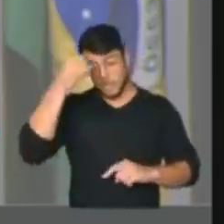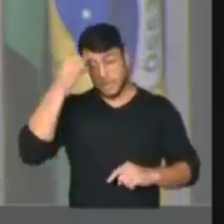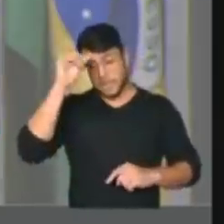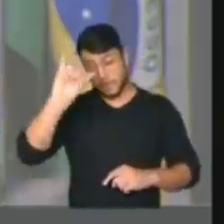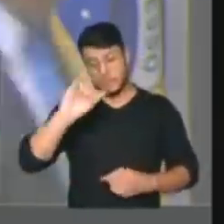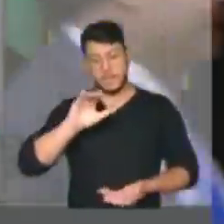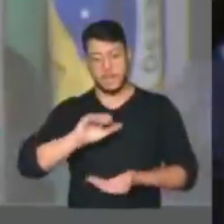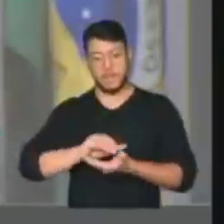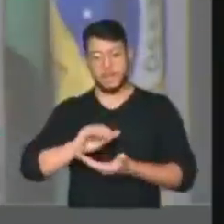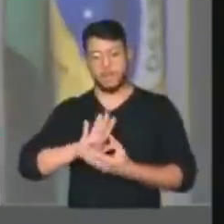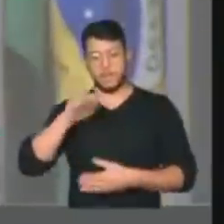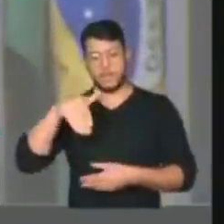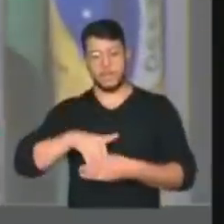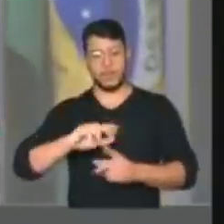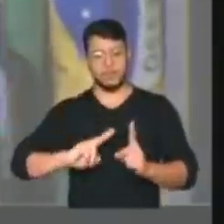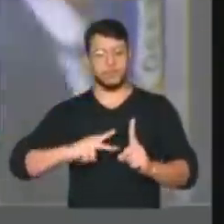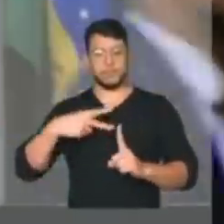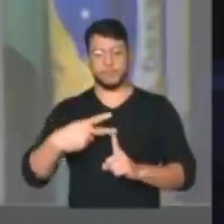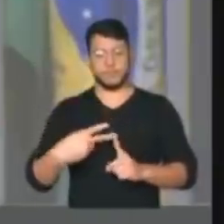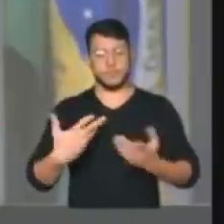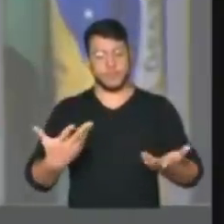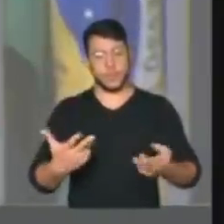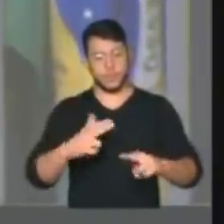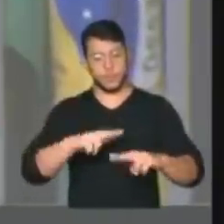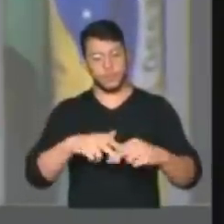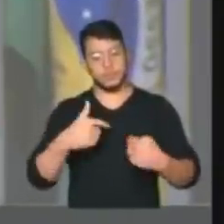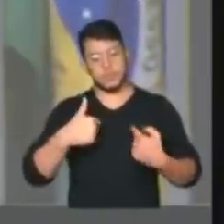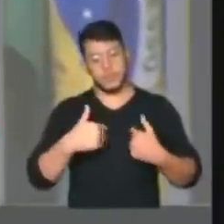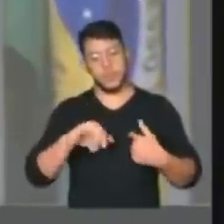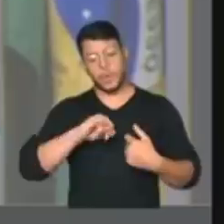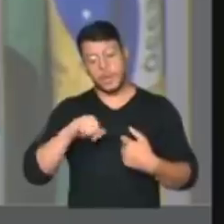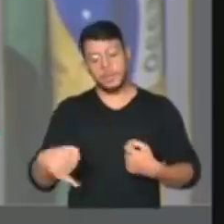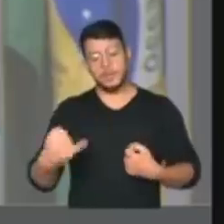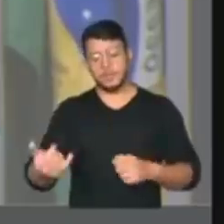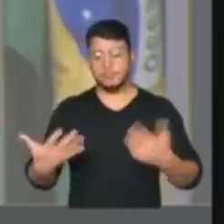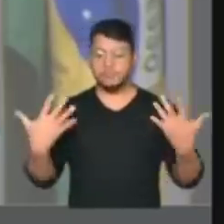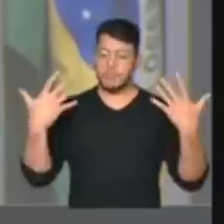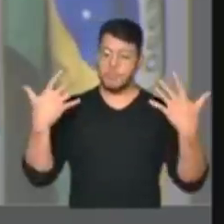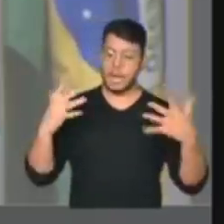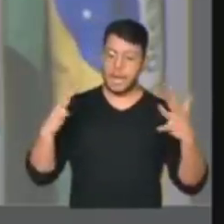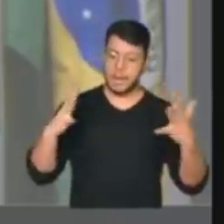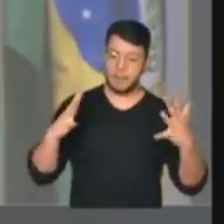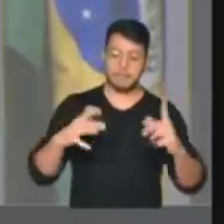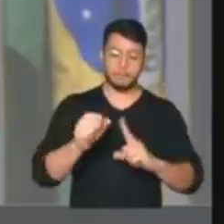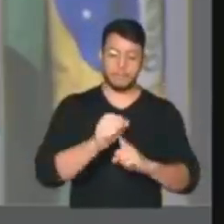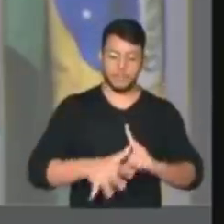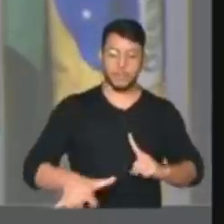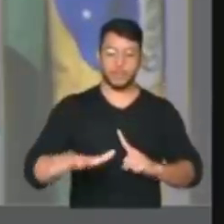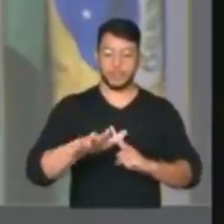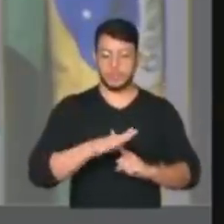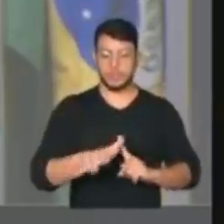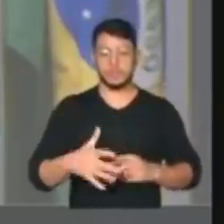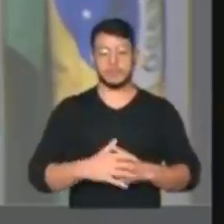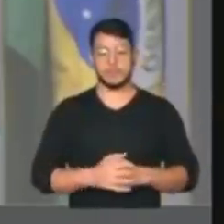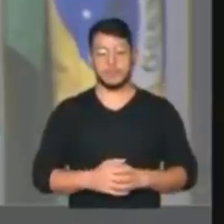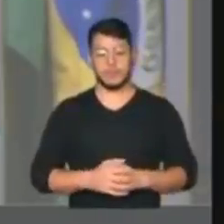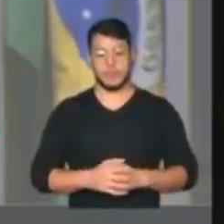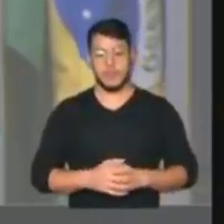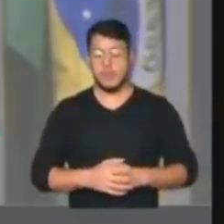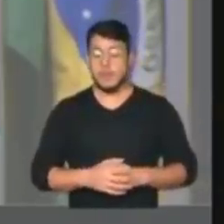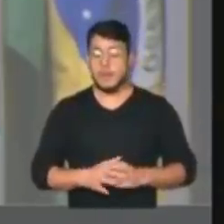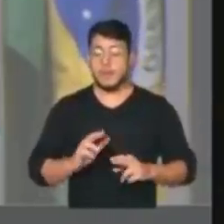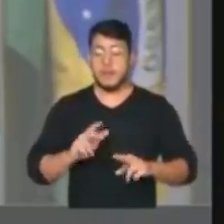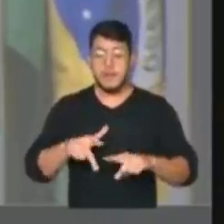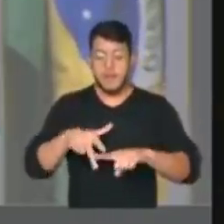do fundo eleitoral e ao subir a esta tribuna para comemorar essa vitória da sociedade e dá o recado de que o ajuste